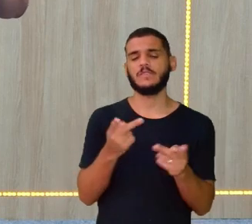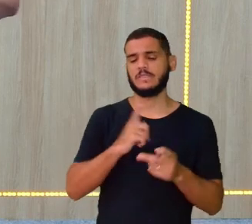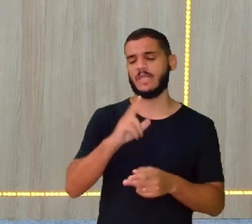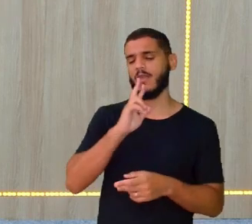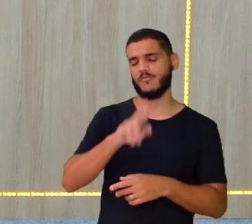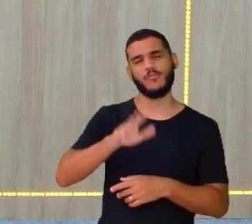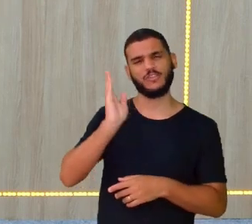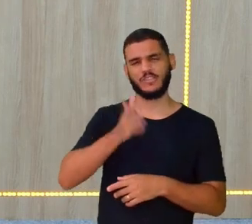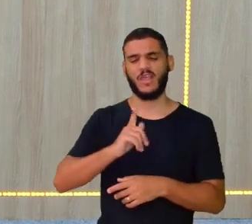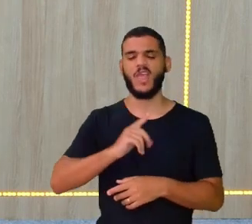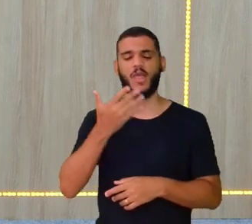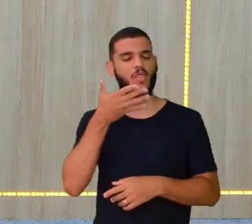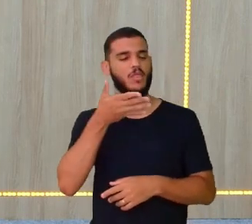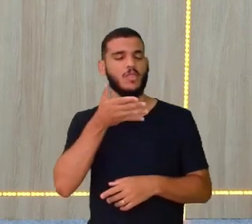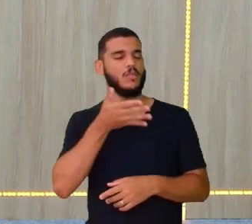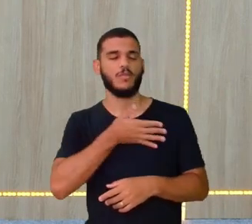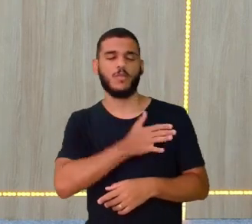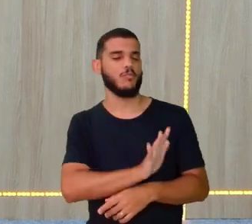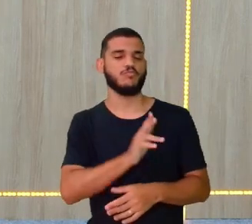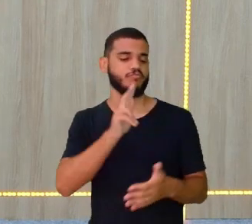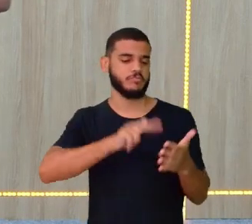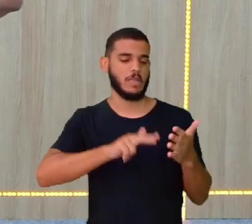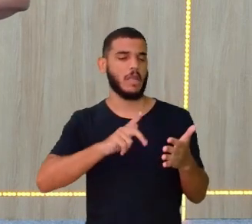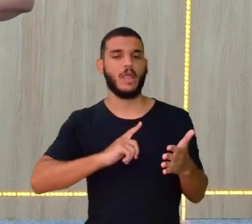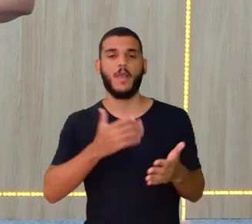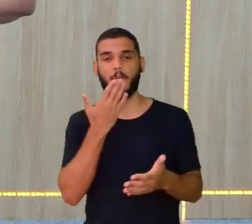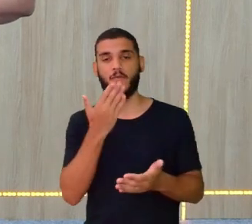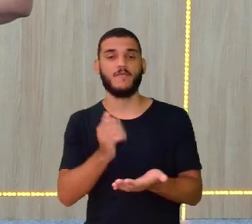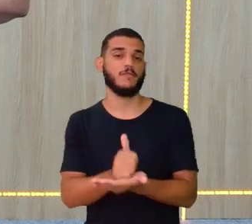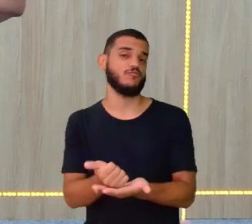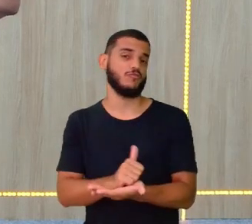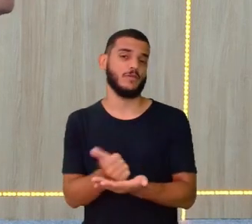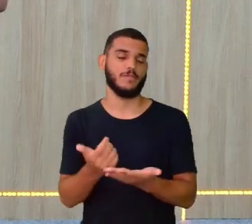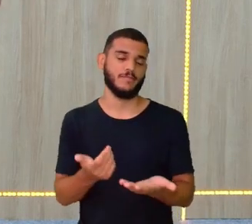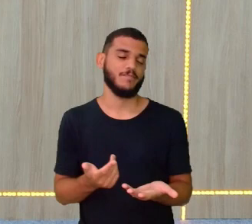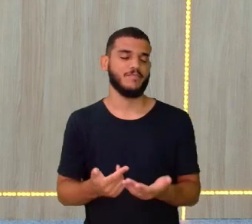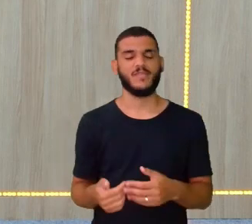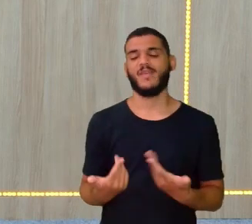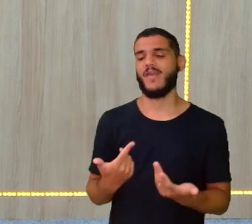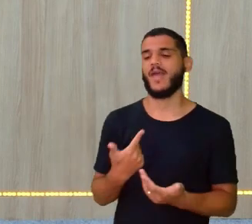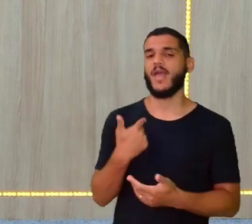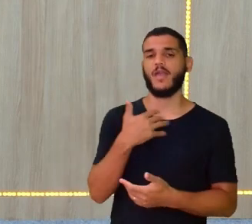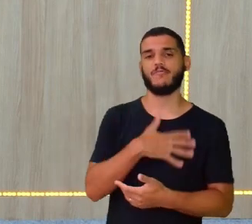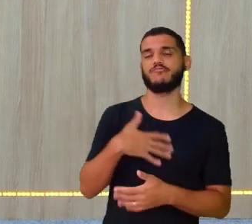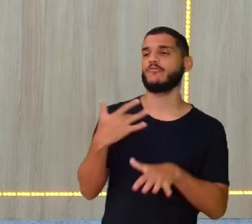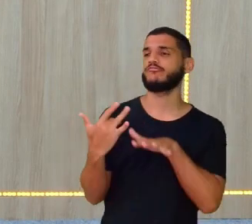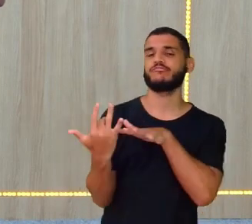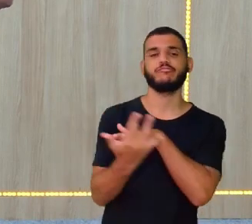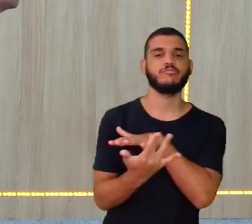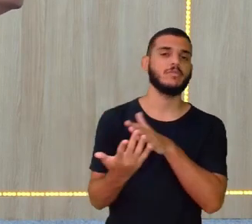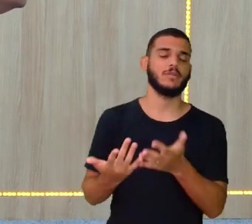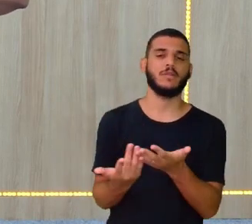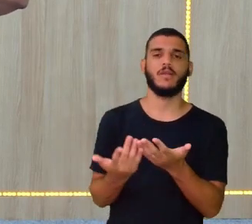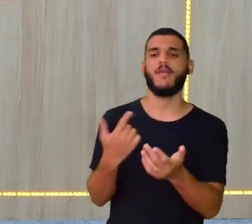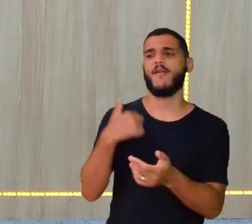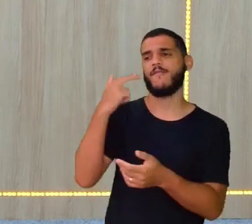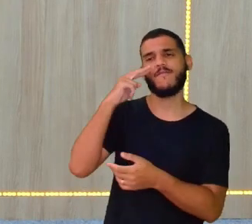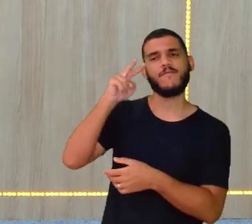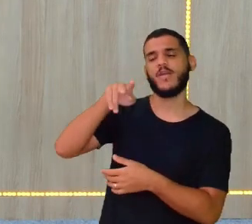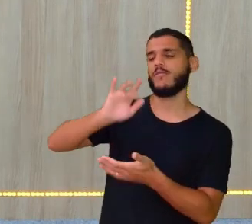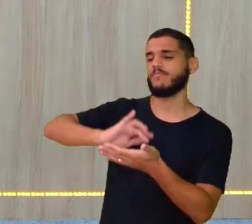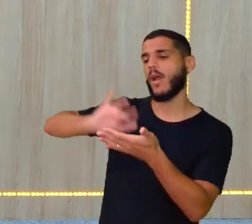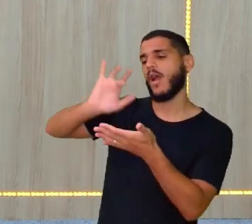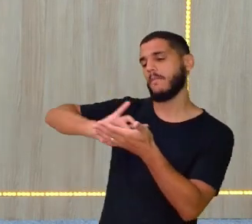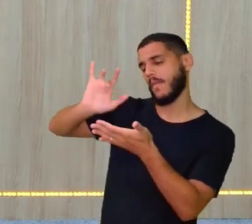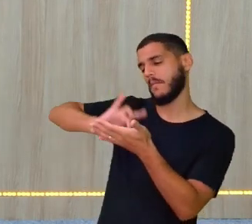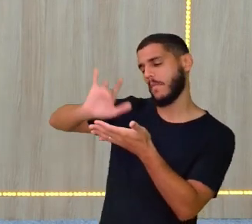professora. Eu não gosto de ler, eu gosto de jogar, né? Eu gosto de ficar nas redes sociais, vendo, não é, o que o